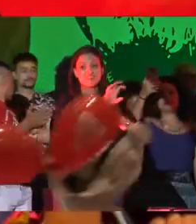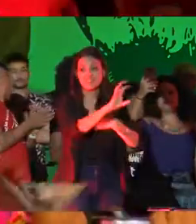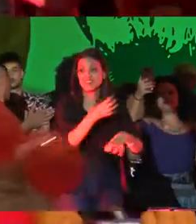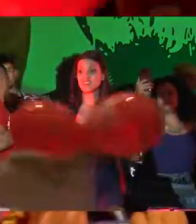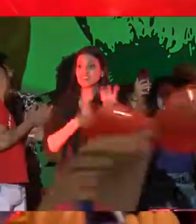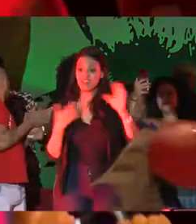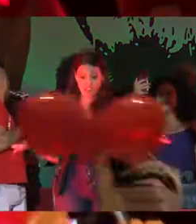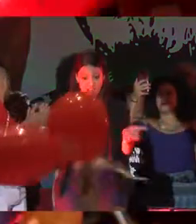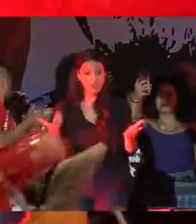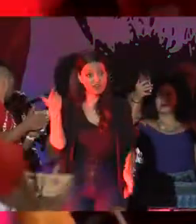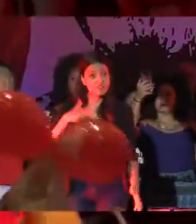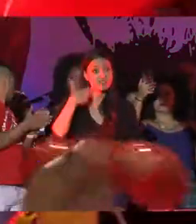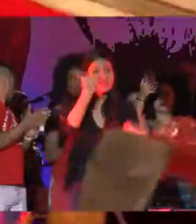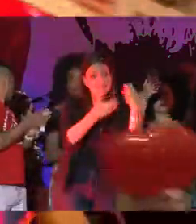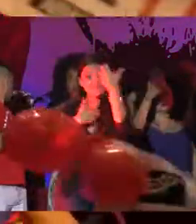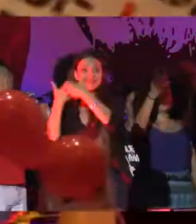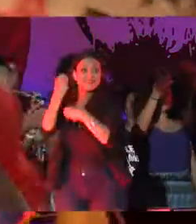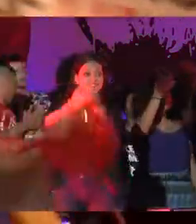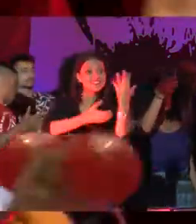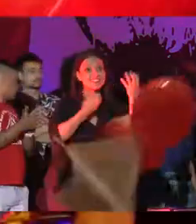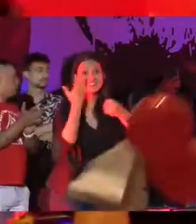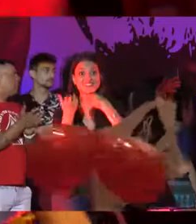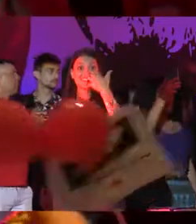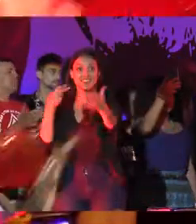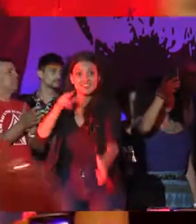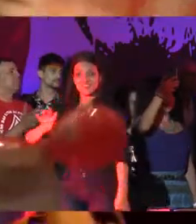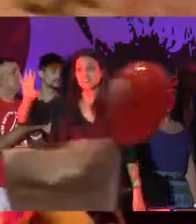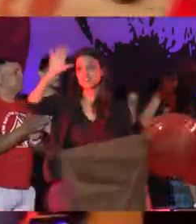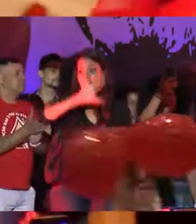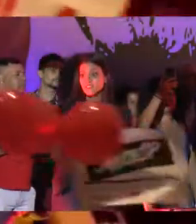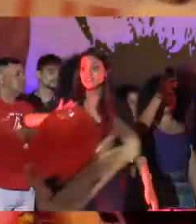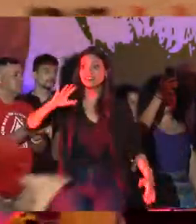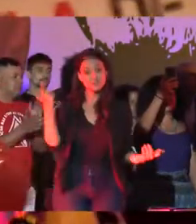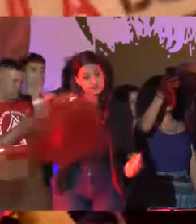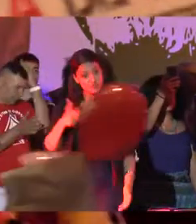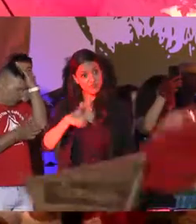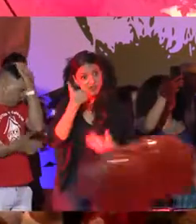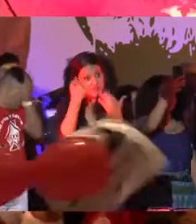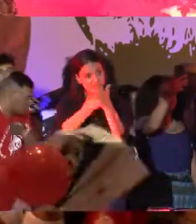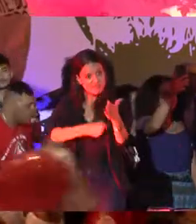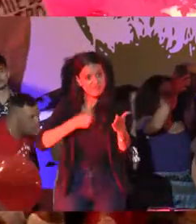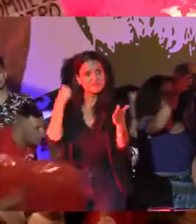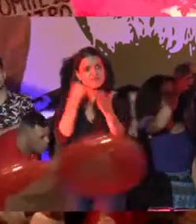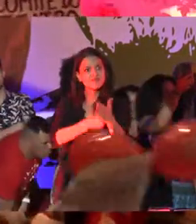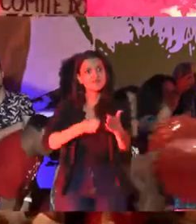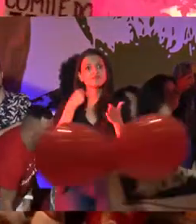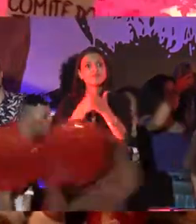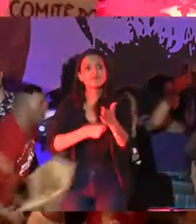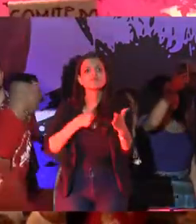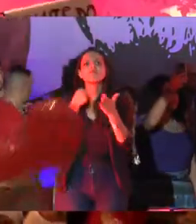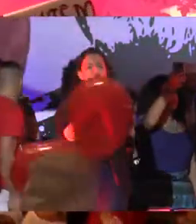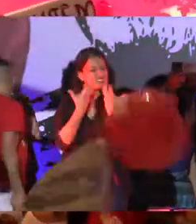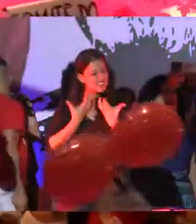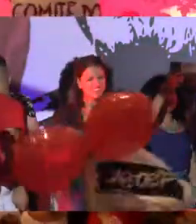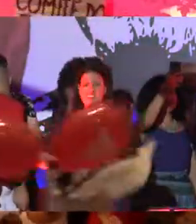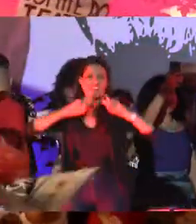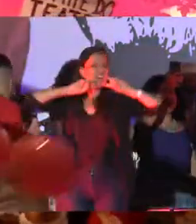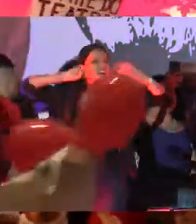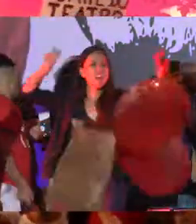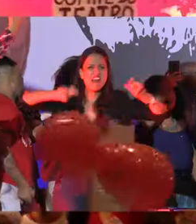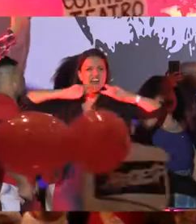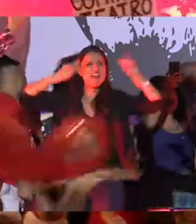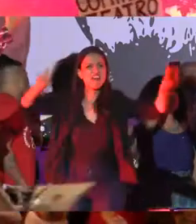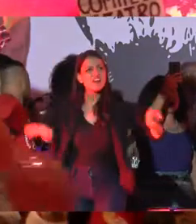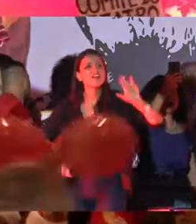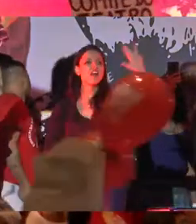de novo cantando por um sonho novo pra sonhar. Nós estamos aqui de novo lutando, com a esperança não se cansa de gritar.